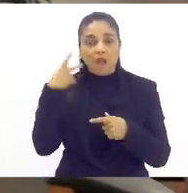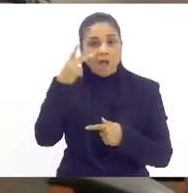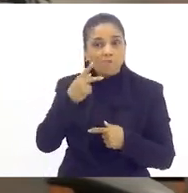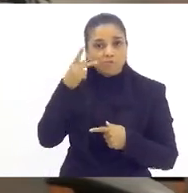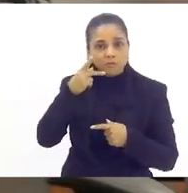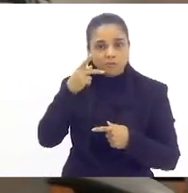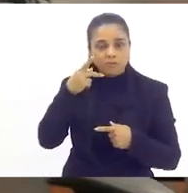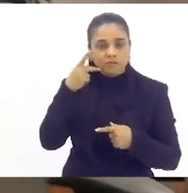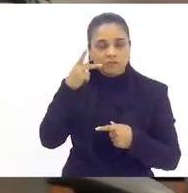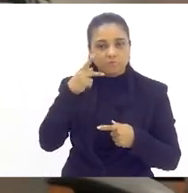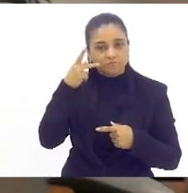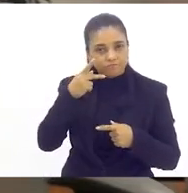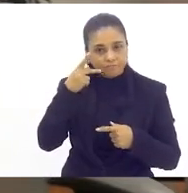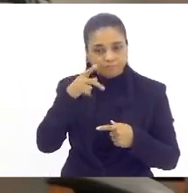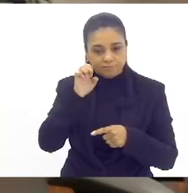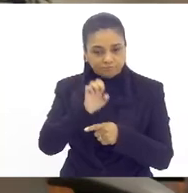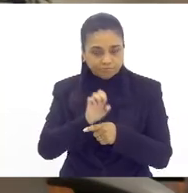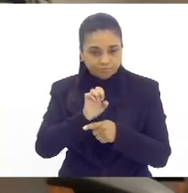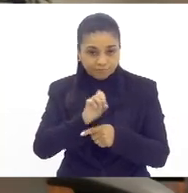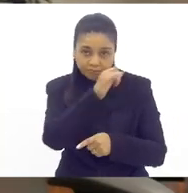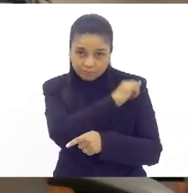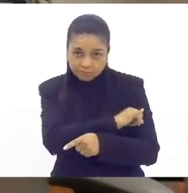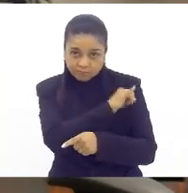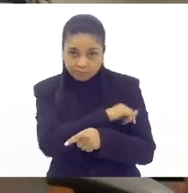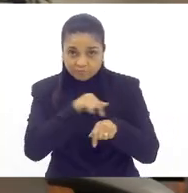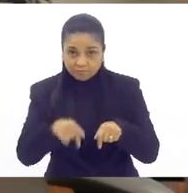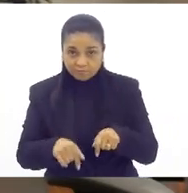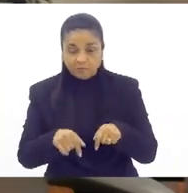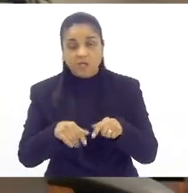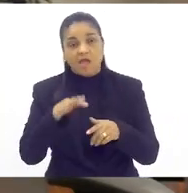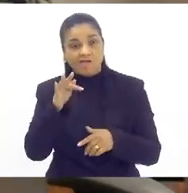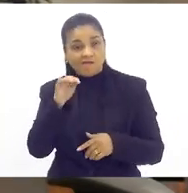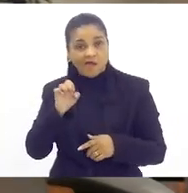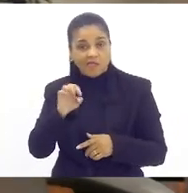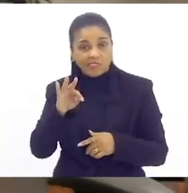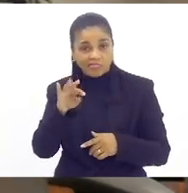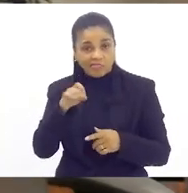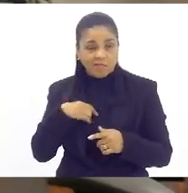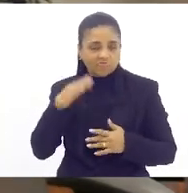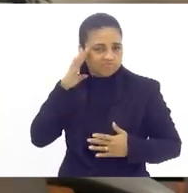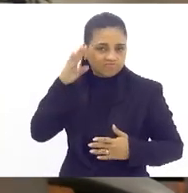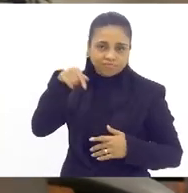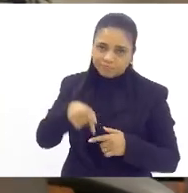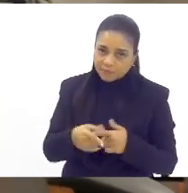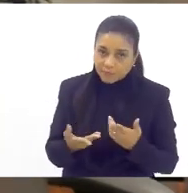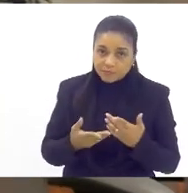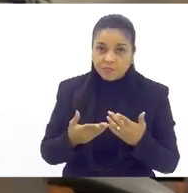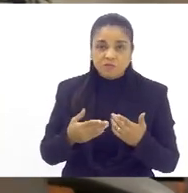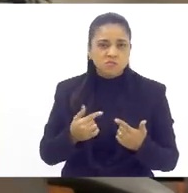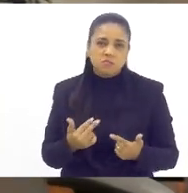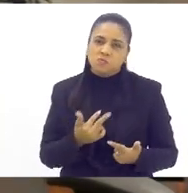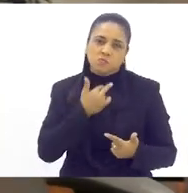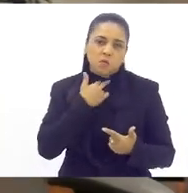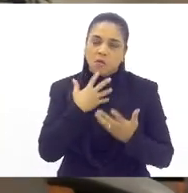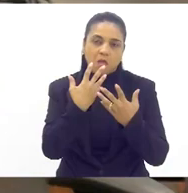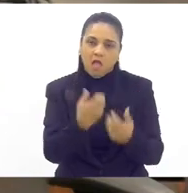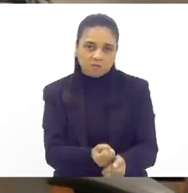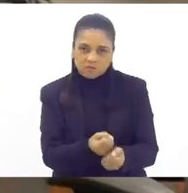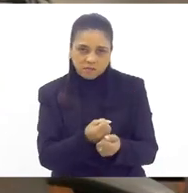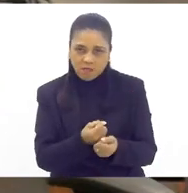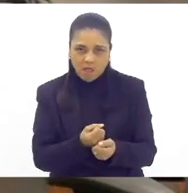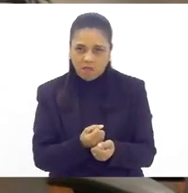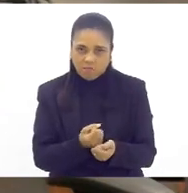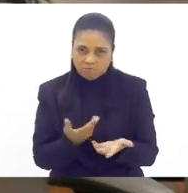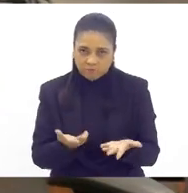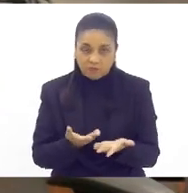educacional no Rio de Janeiro e a Faetec é fundamental para isso então essa situação não pode continuar e o sindp Faetec